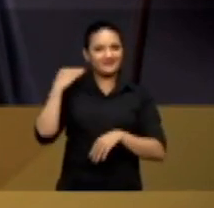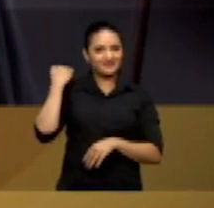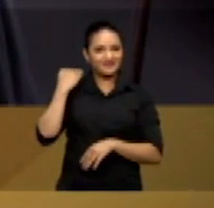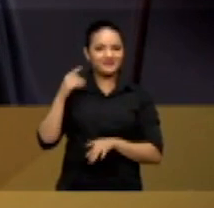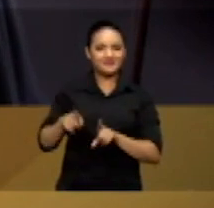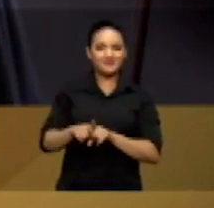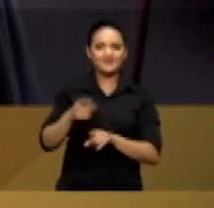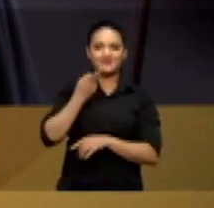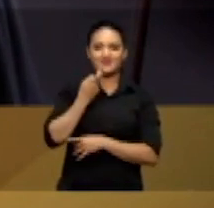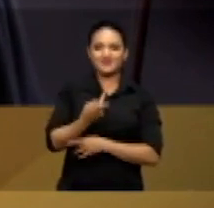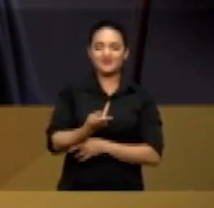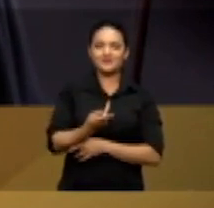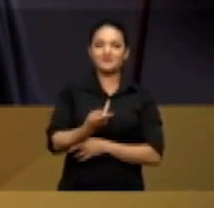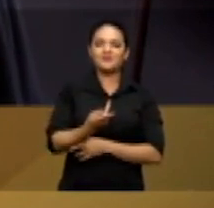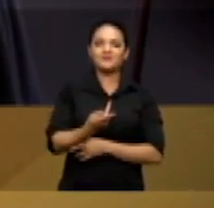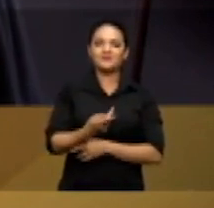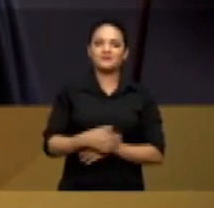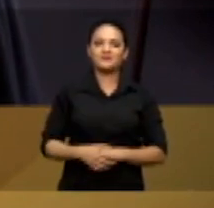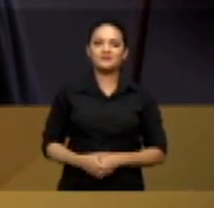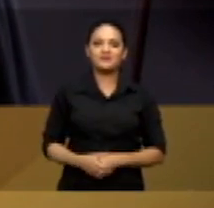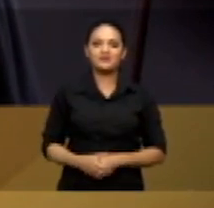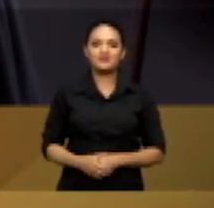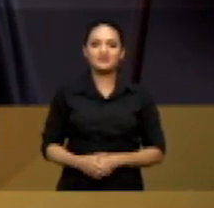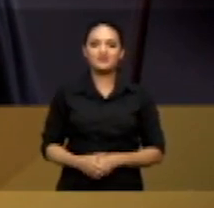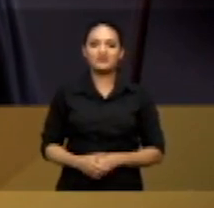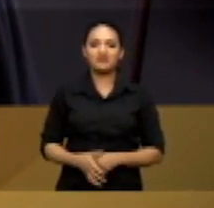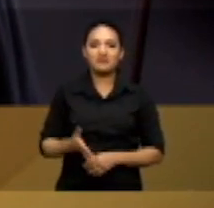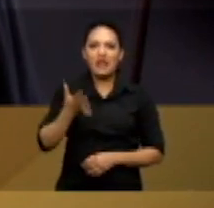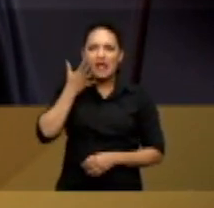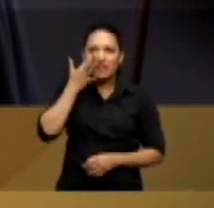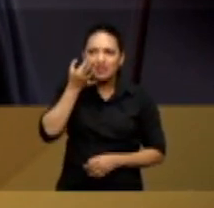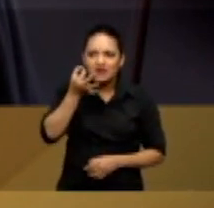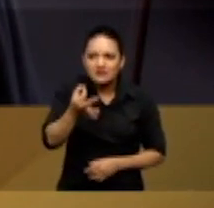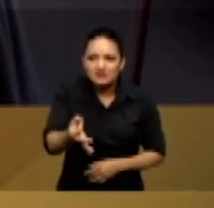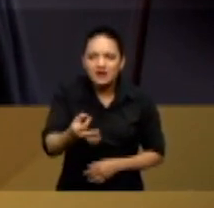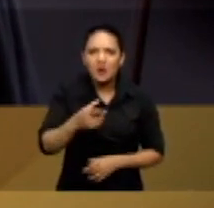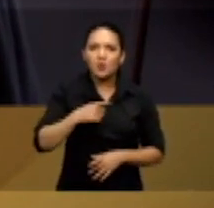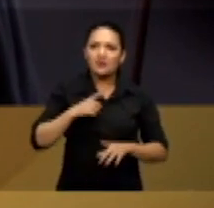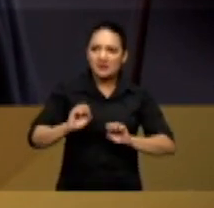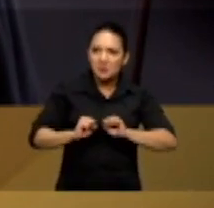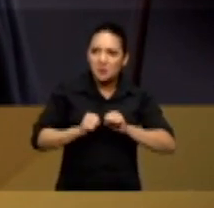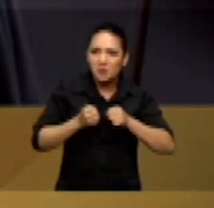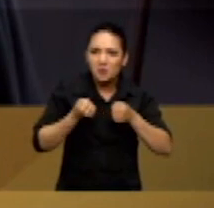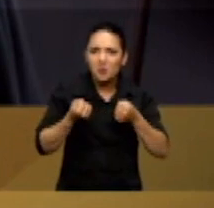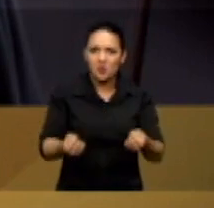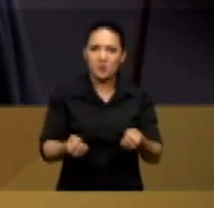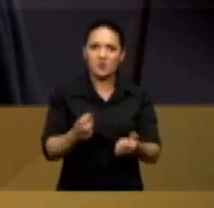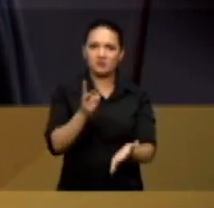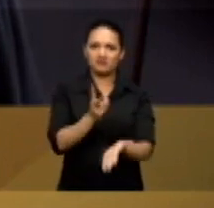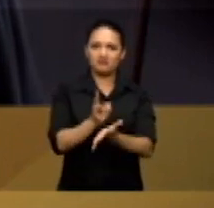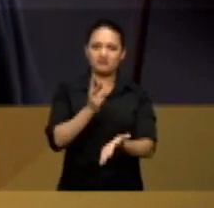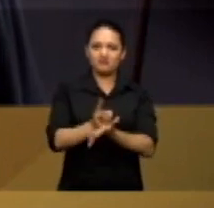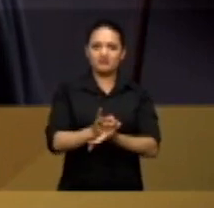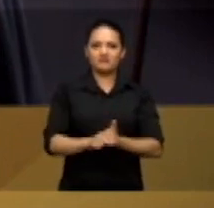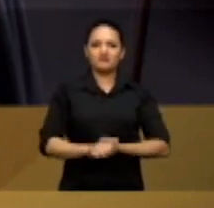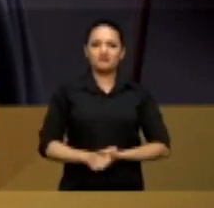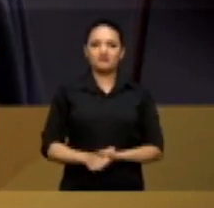utilizou, pela atenção, pela dedicação, inclusive